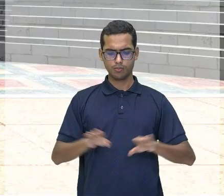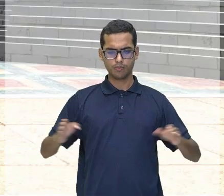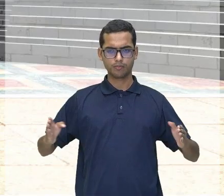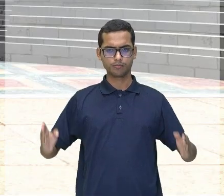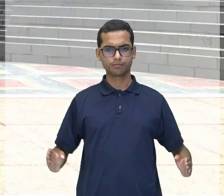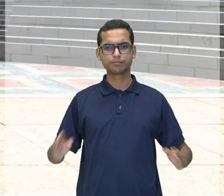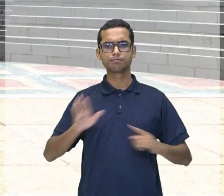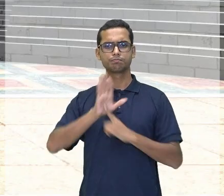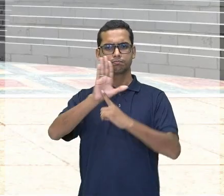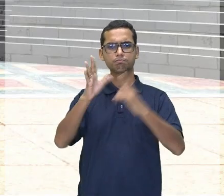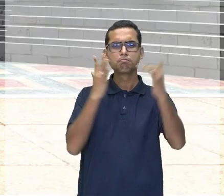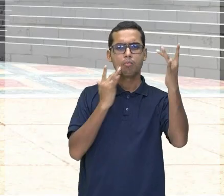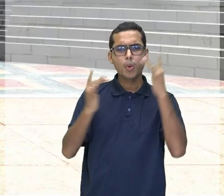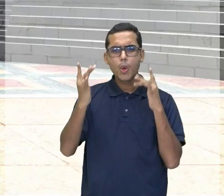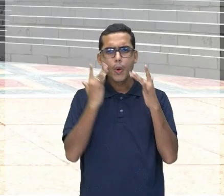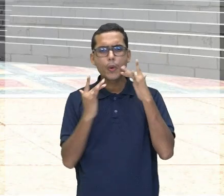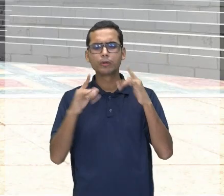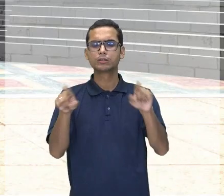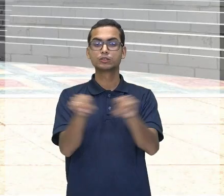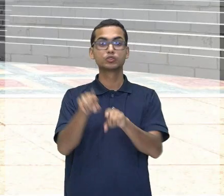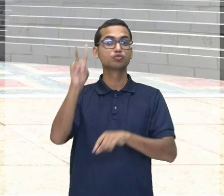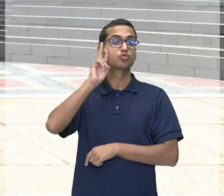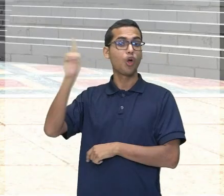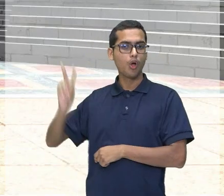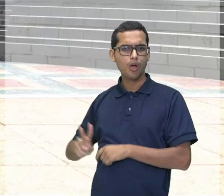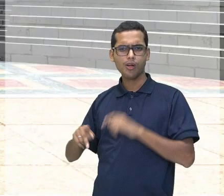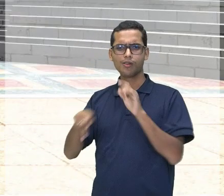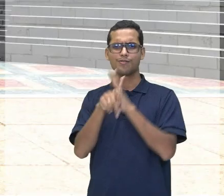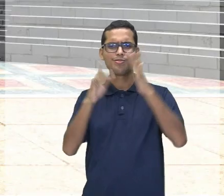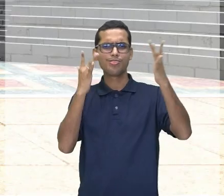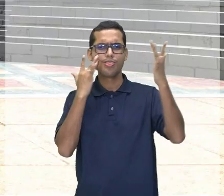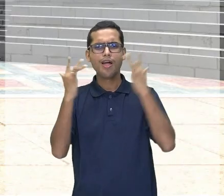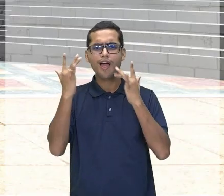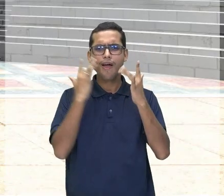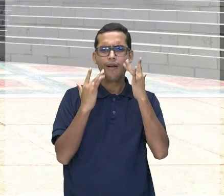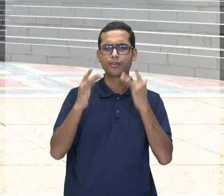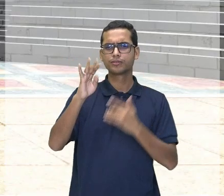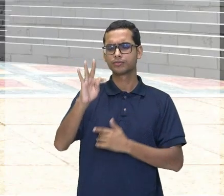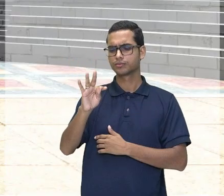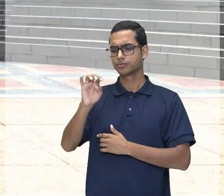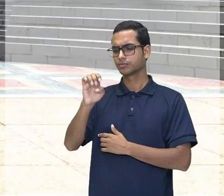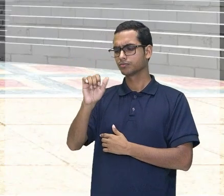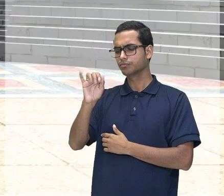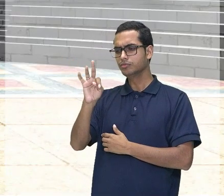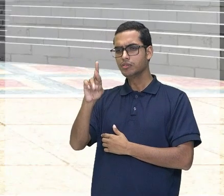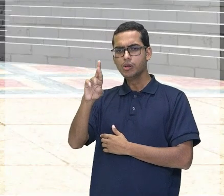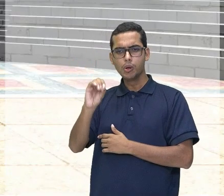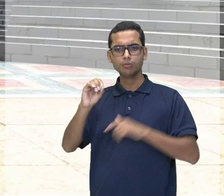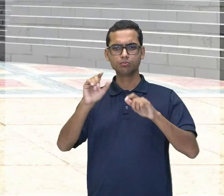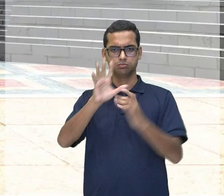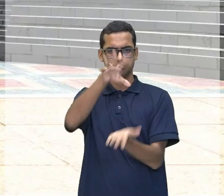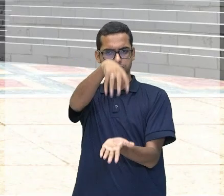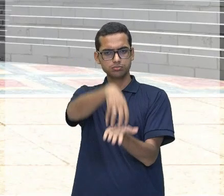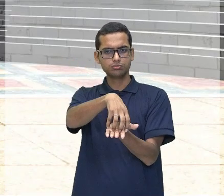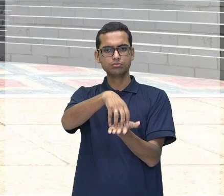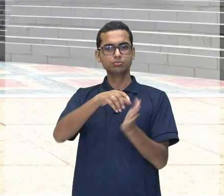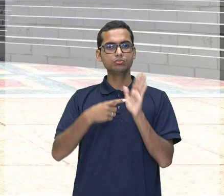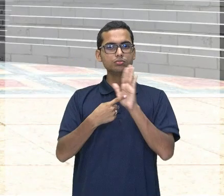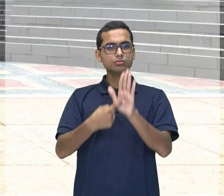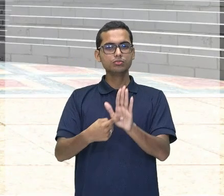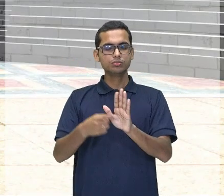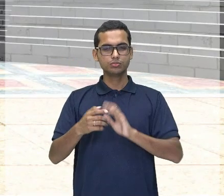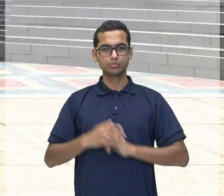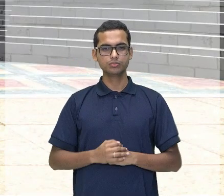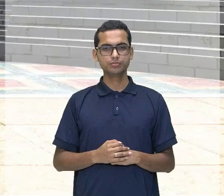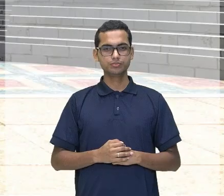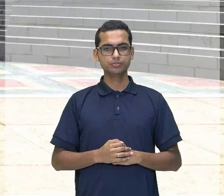um pouquinho na história, né, do teatro, que é onde acontecem esses textos teatrais. Olha só. Uma manifestação,